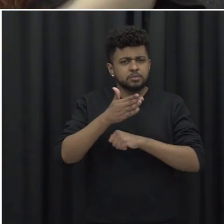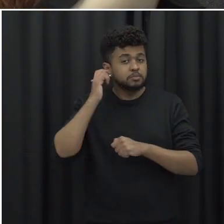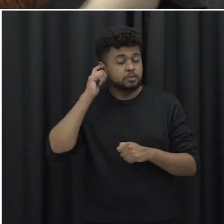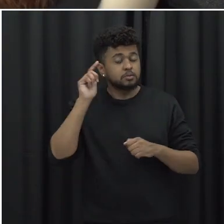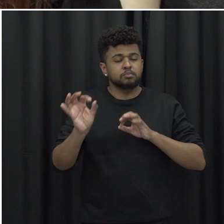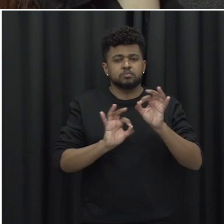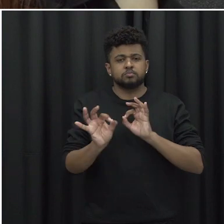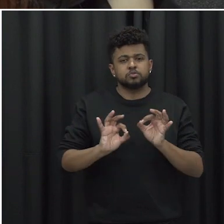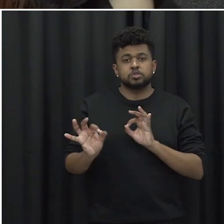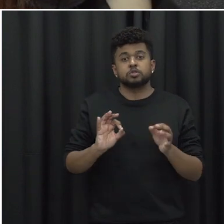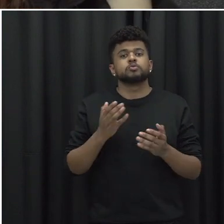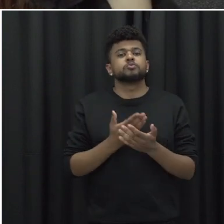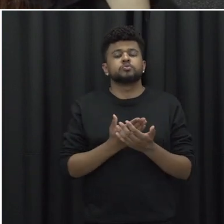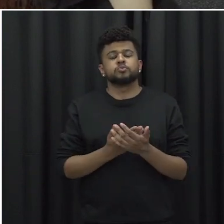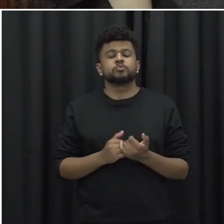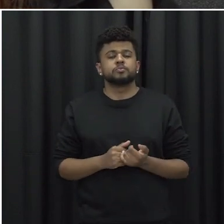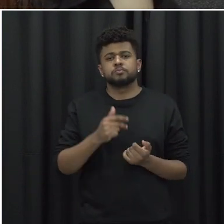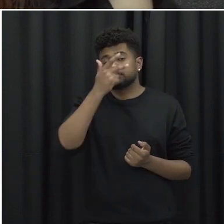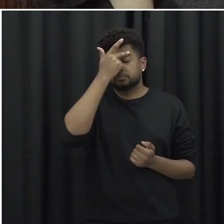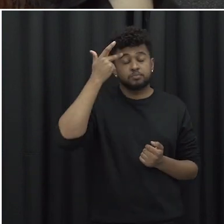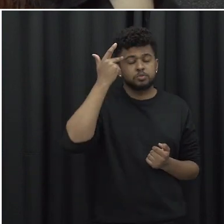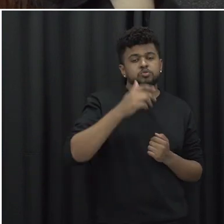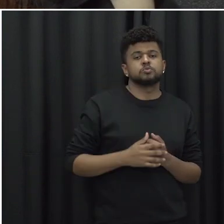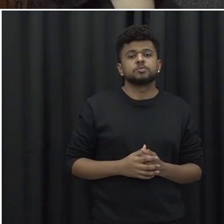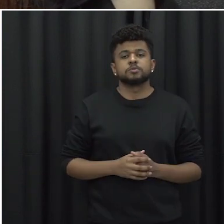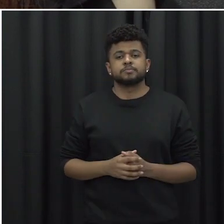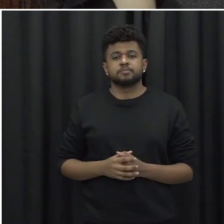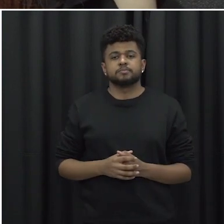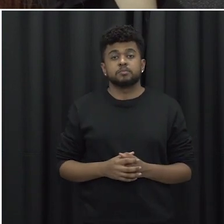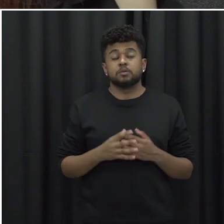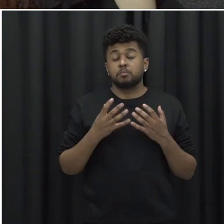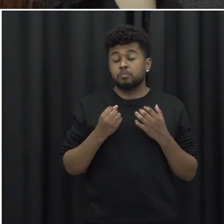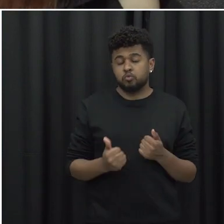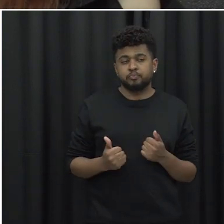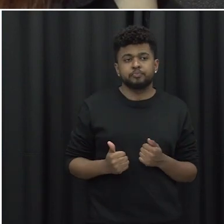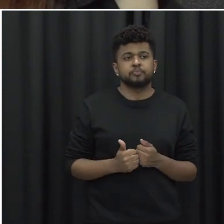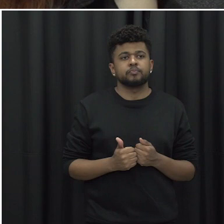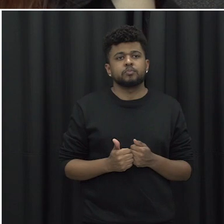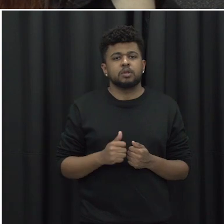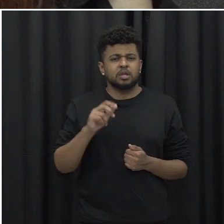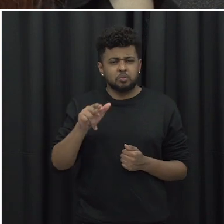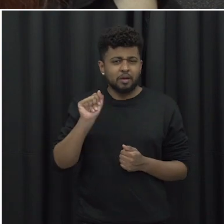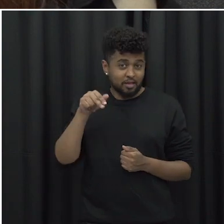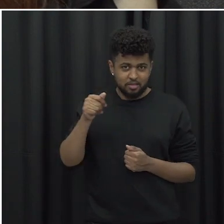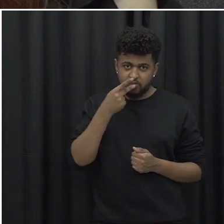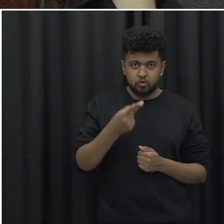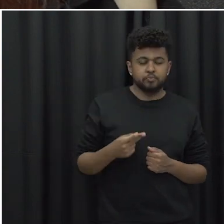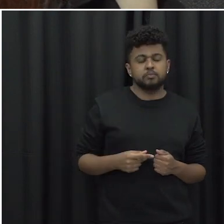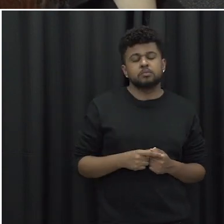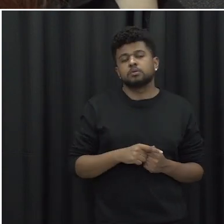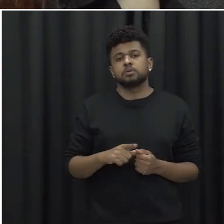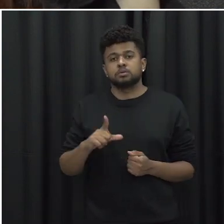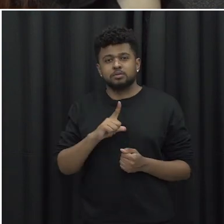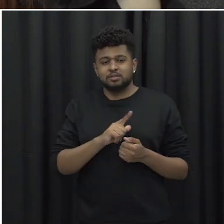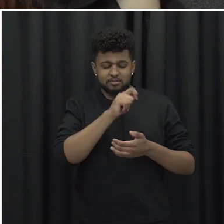Bom, como a Ana falou, assim, estar lá inscrito no Instagram do laboratório é importante, até porque quando